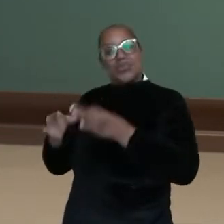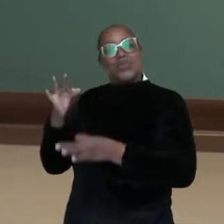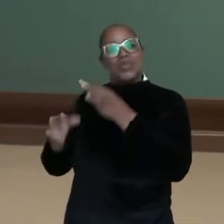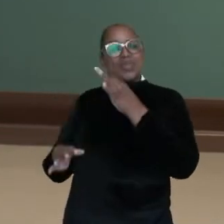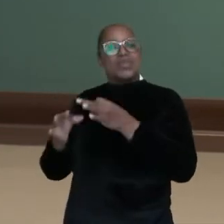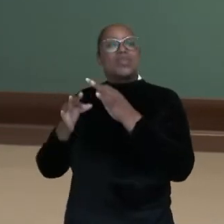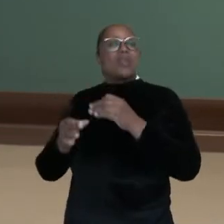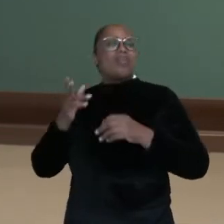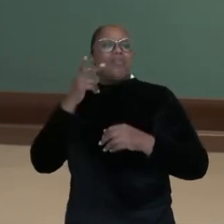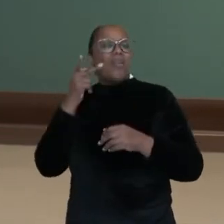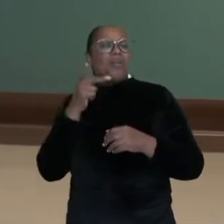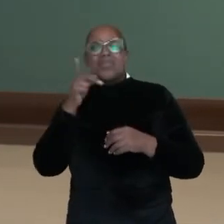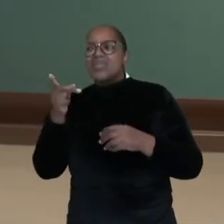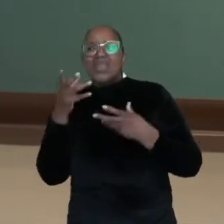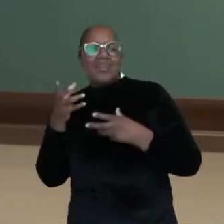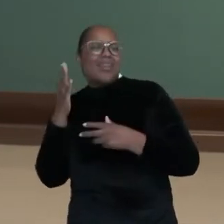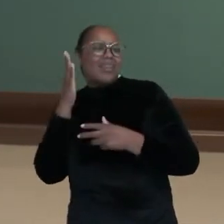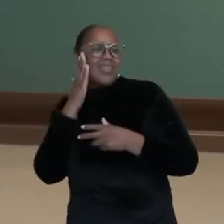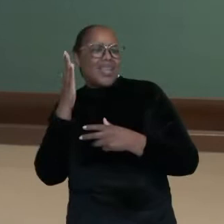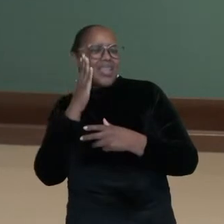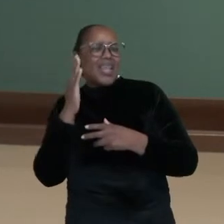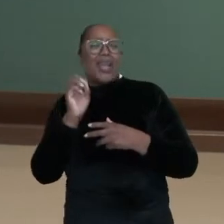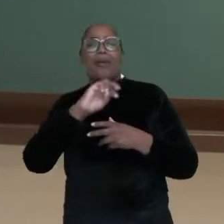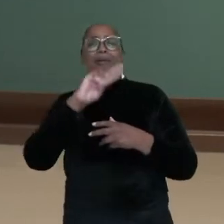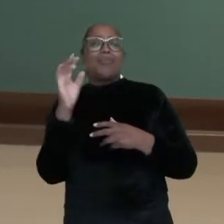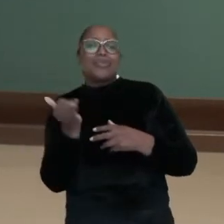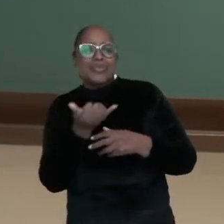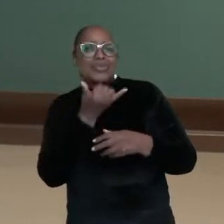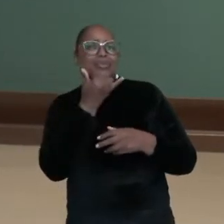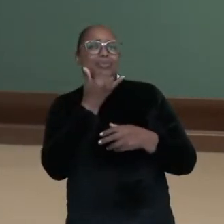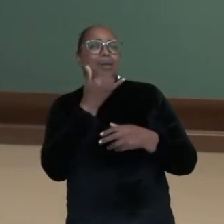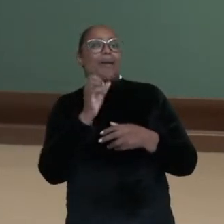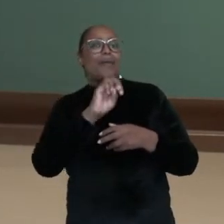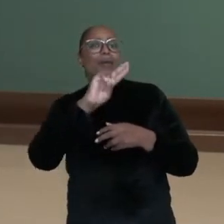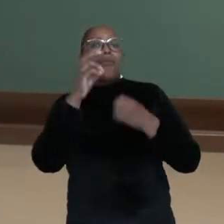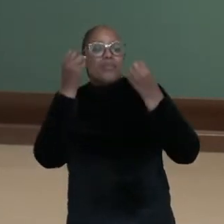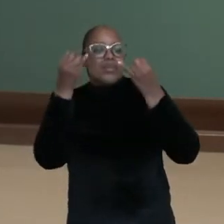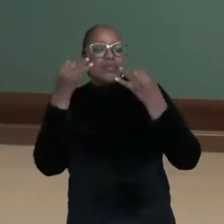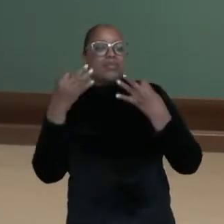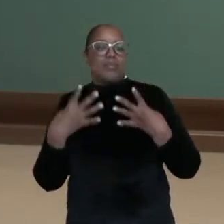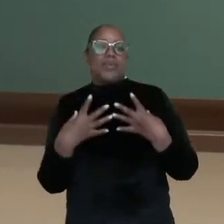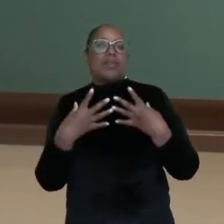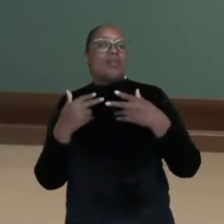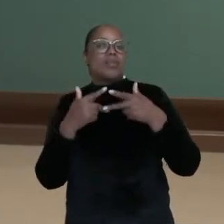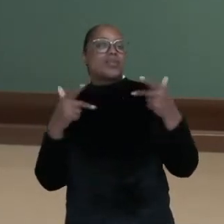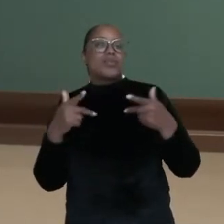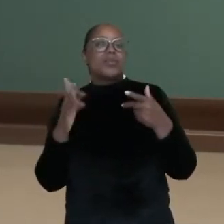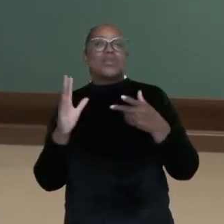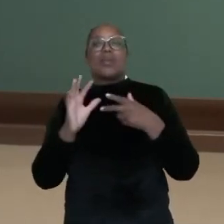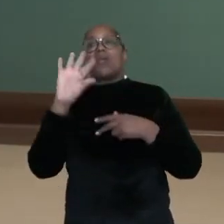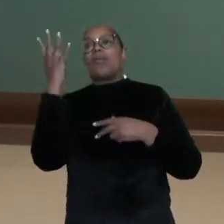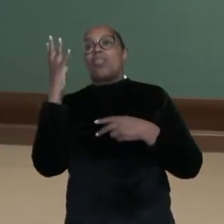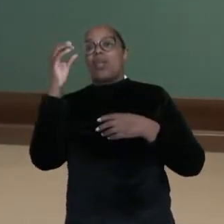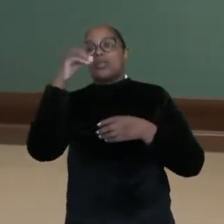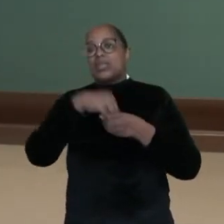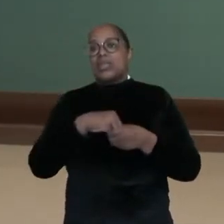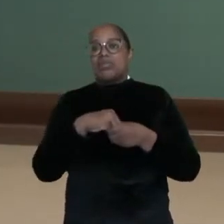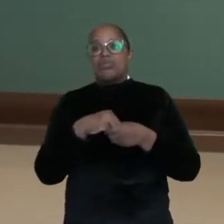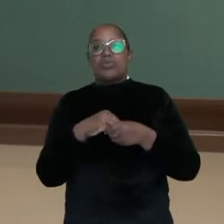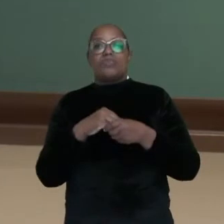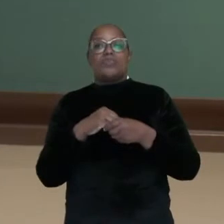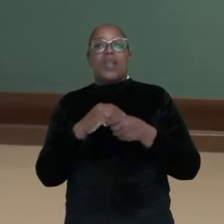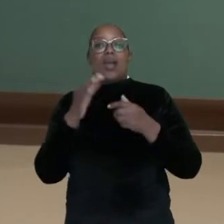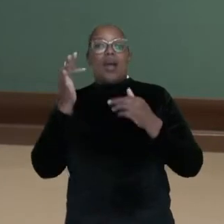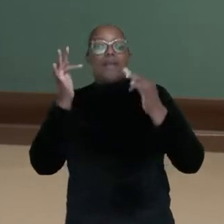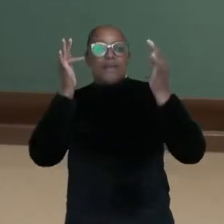querendo entender isso, está querendo desculpar, está querendo explicar uma coisa dessa, credo, né? Só que a questão, ela diz, né,